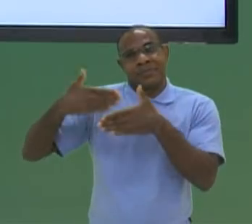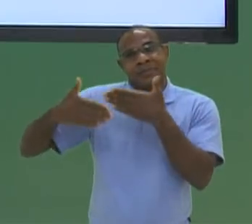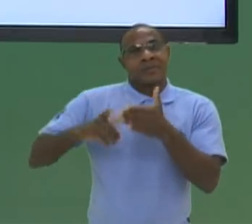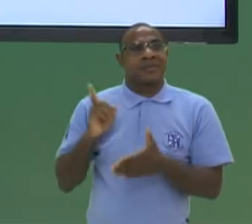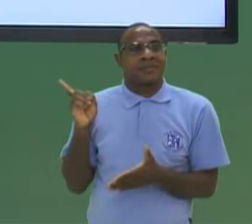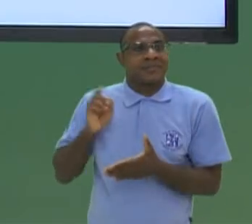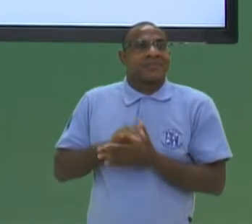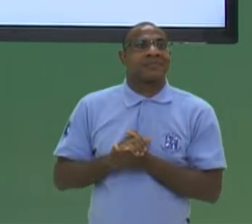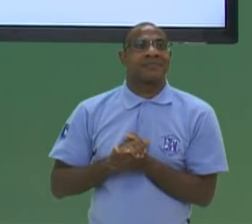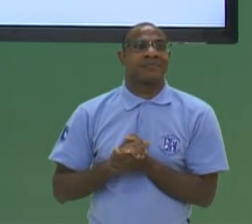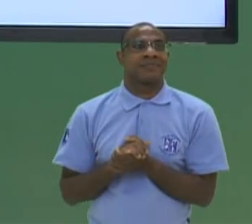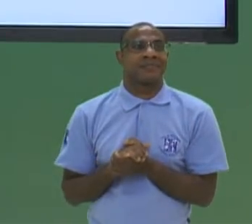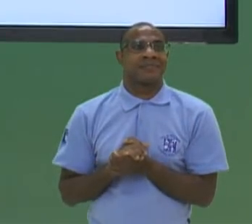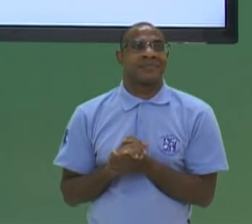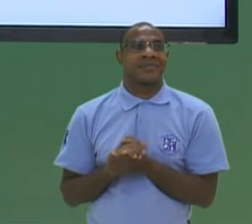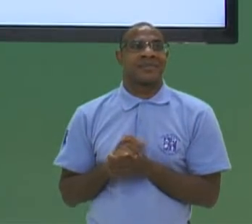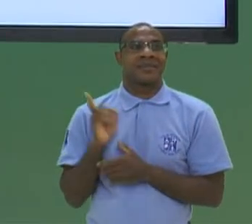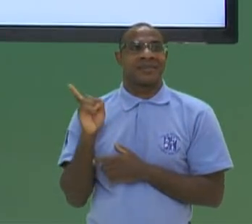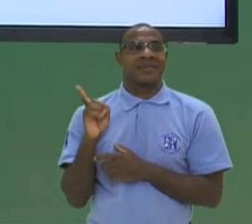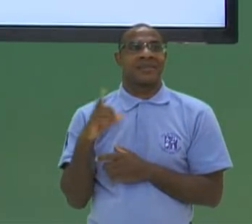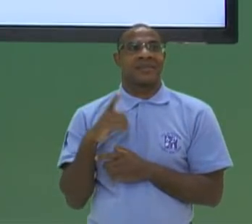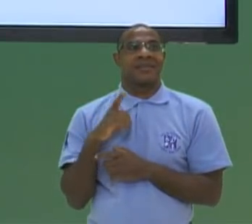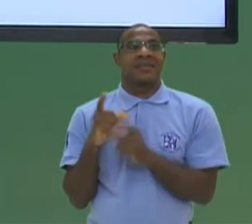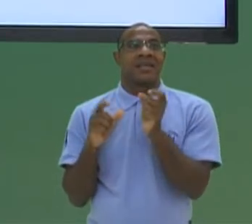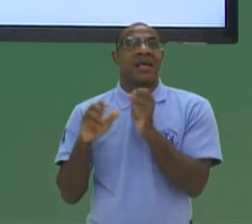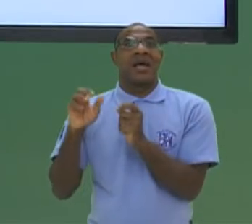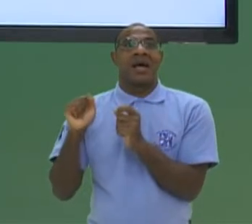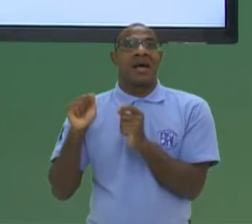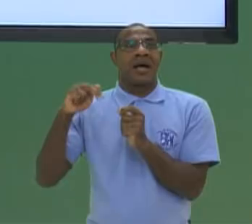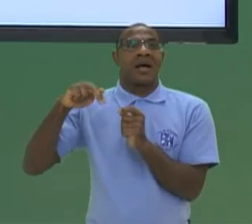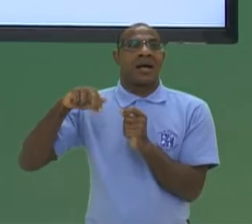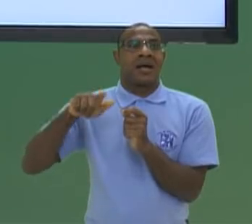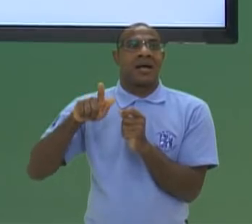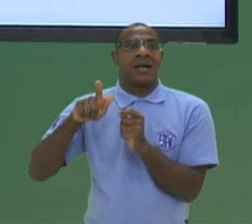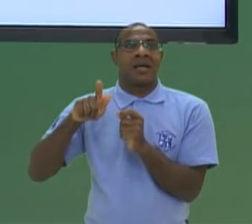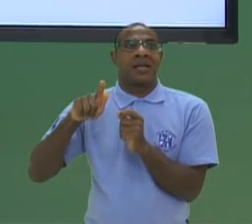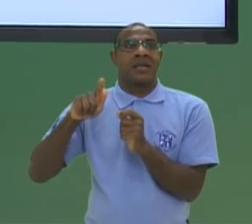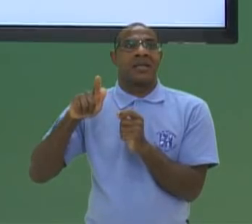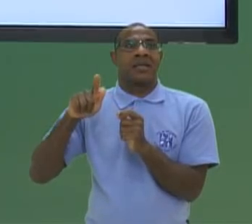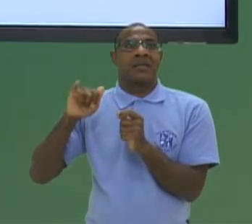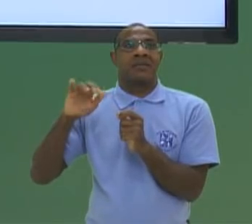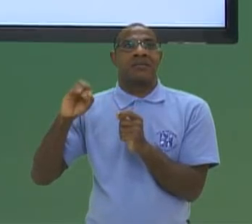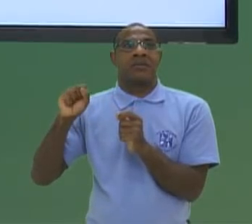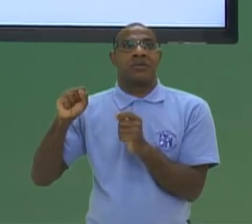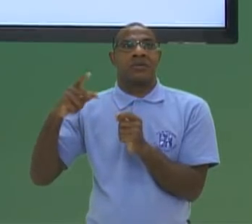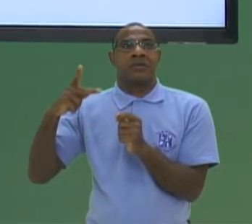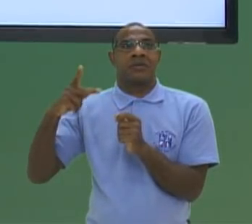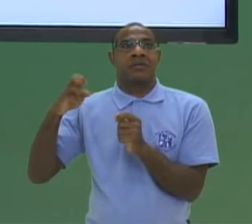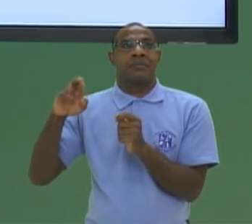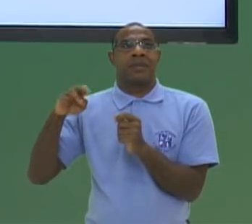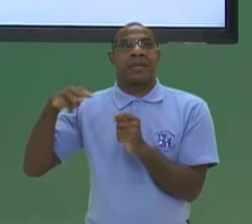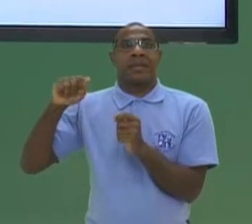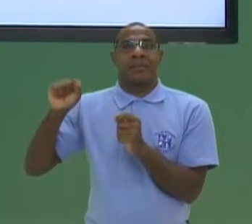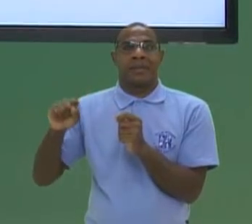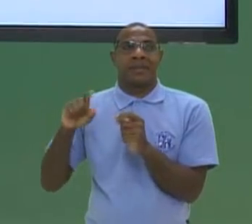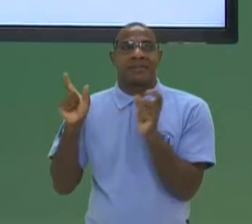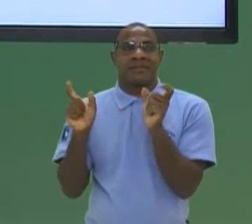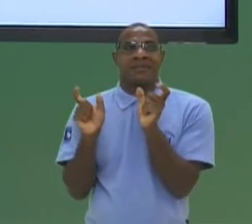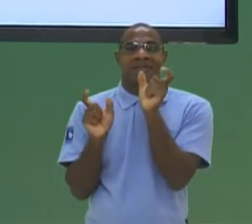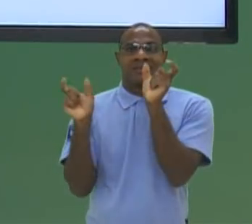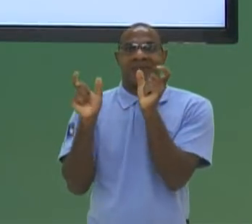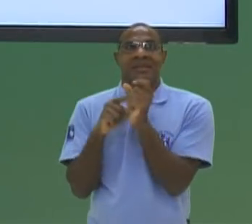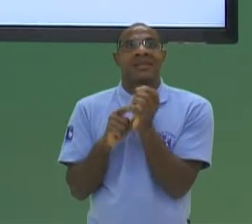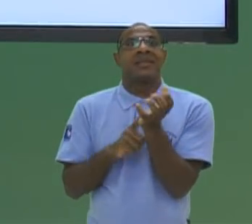das angiospermas. Então a gente vai ter a parte masculina, que é essa parte amarelinha, onde tem os estames. Lá